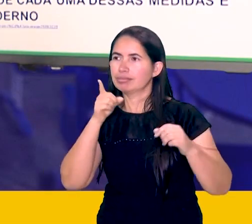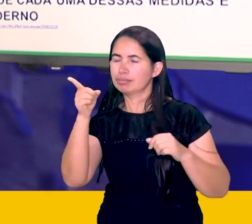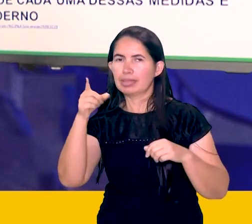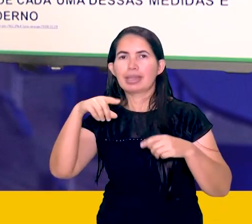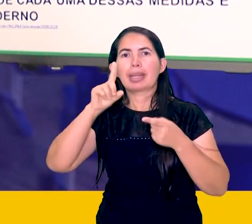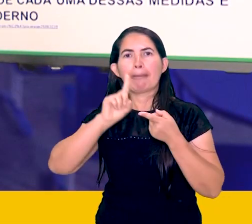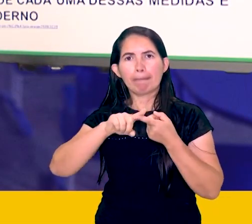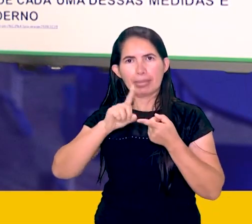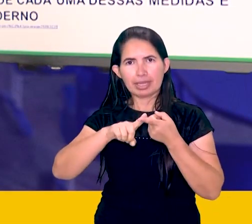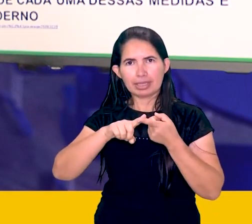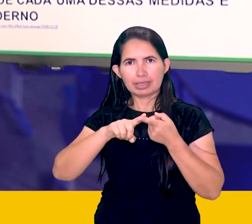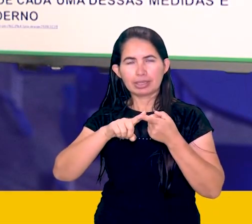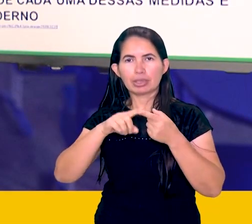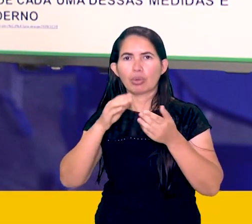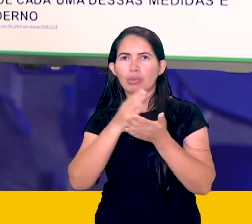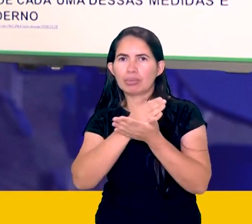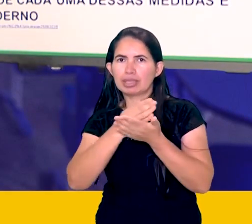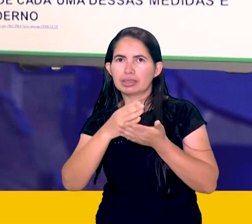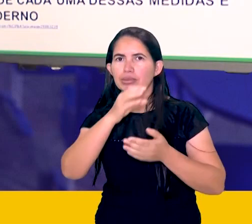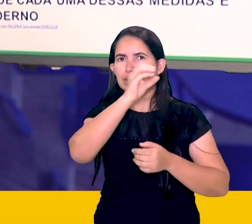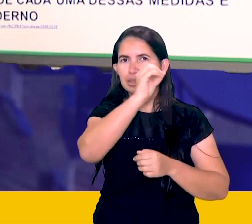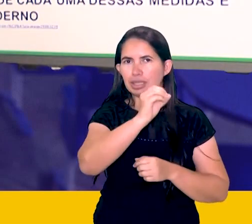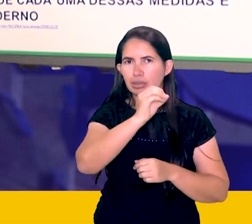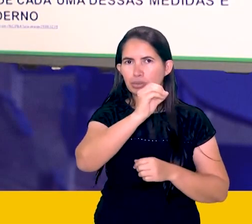é aqui, ó, da pontinha.